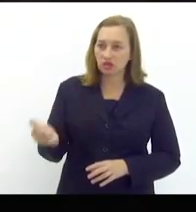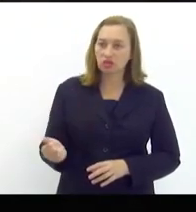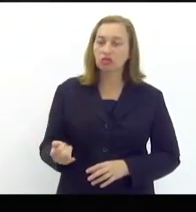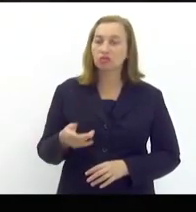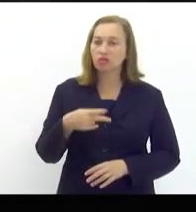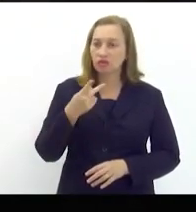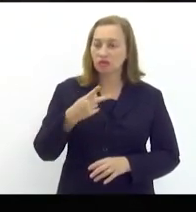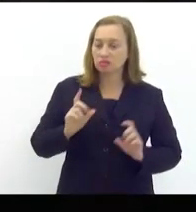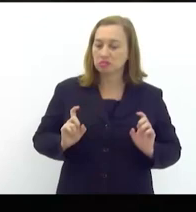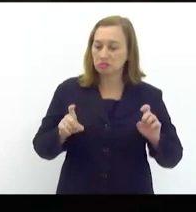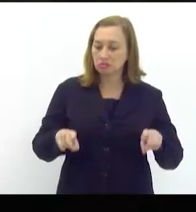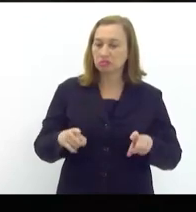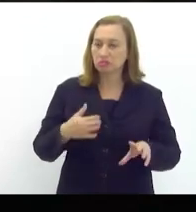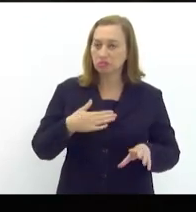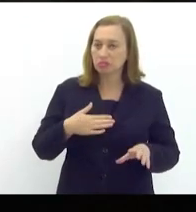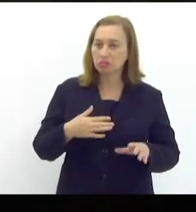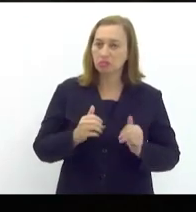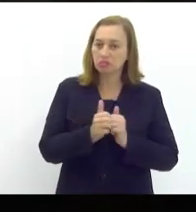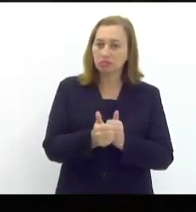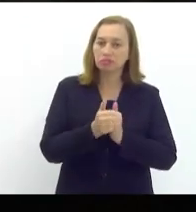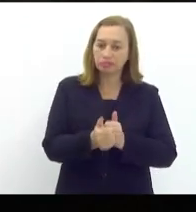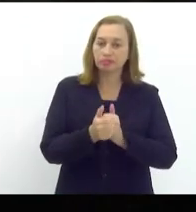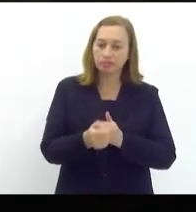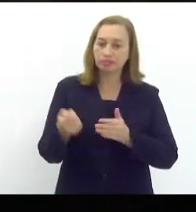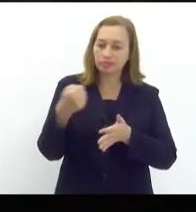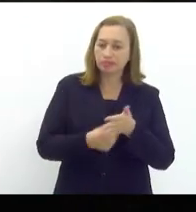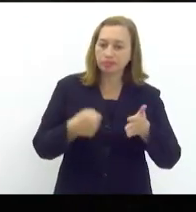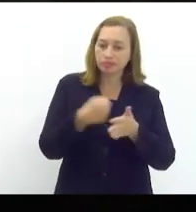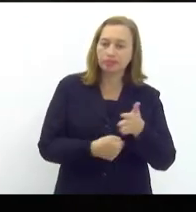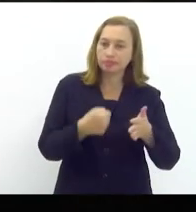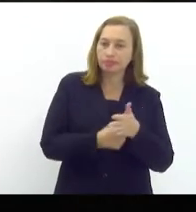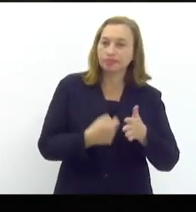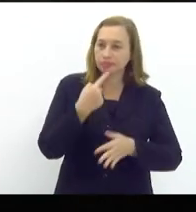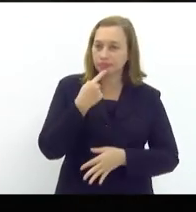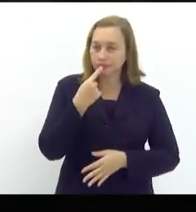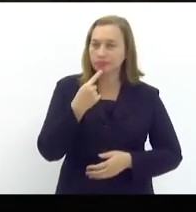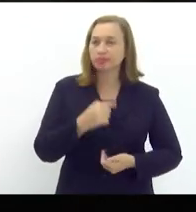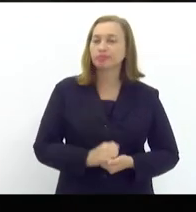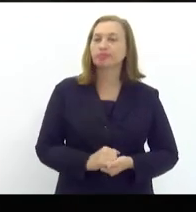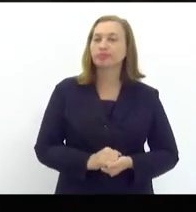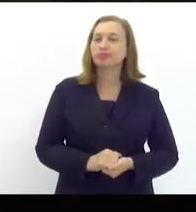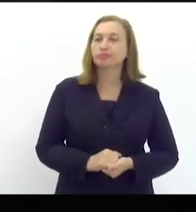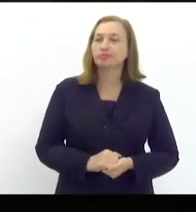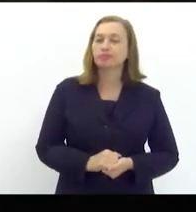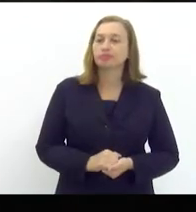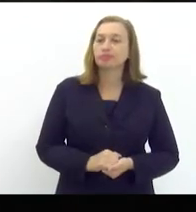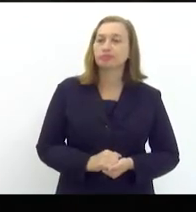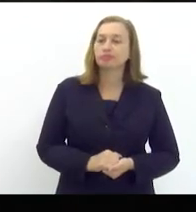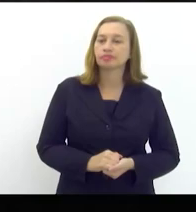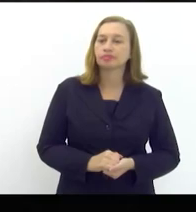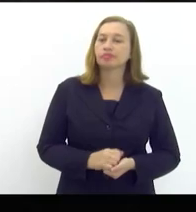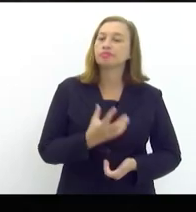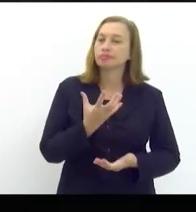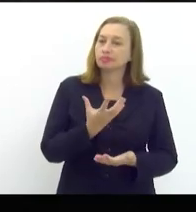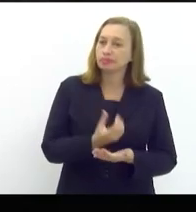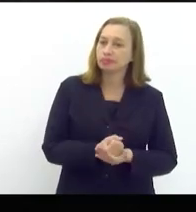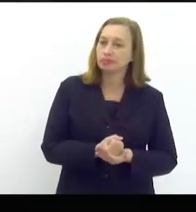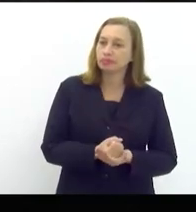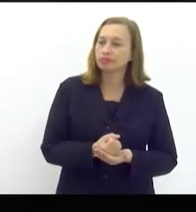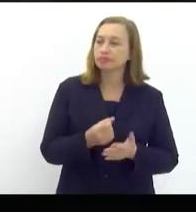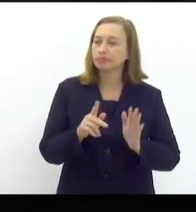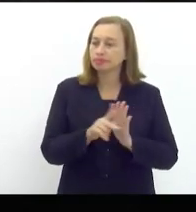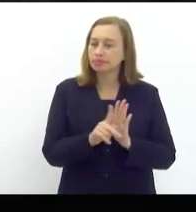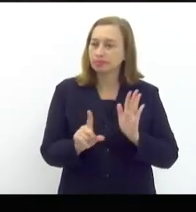tá acompanhando de perto essa luta dos tutores inclusive protocolei um projeto de lei